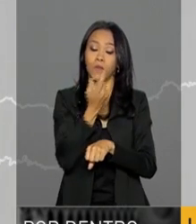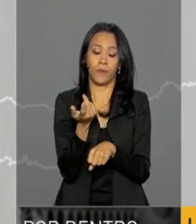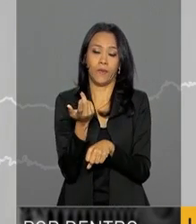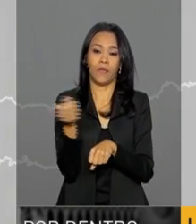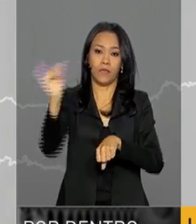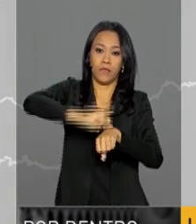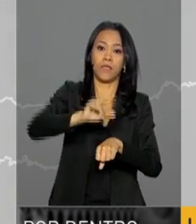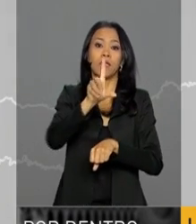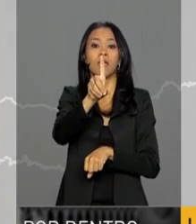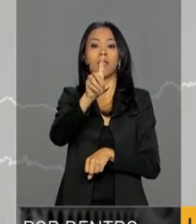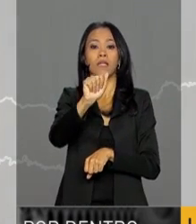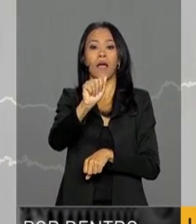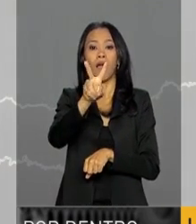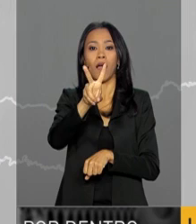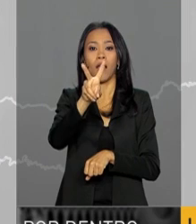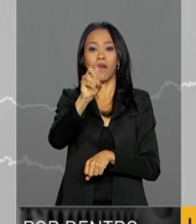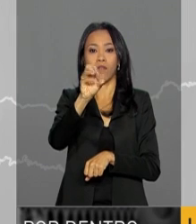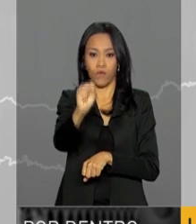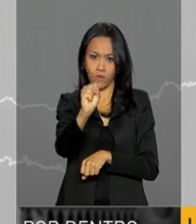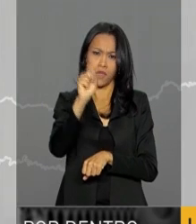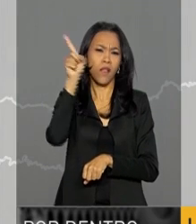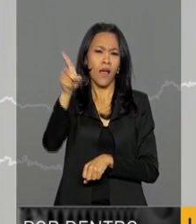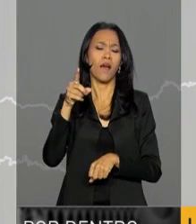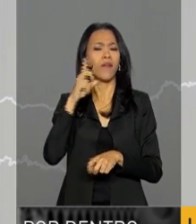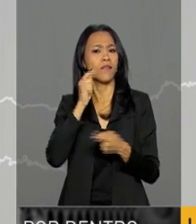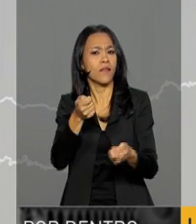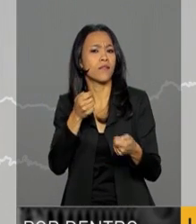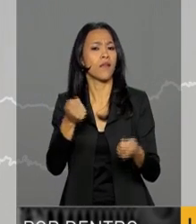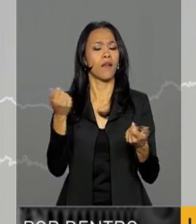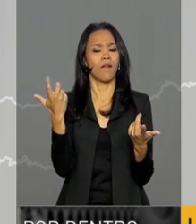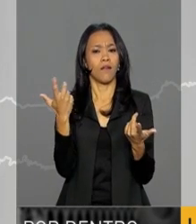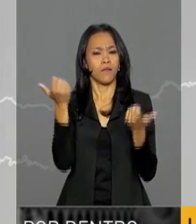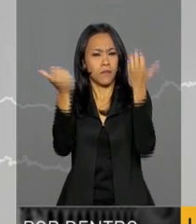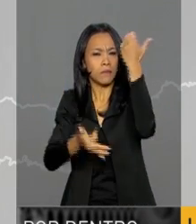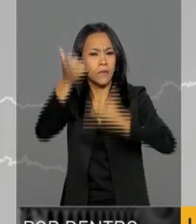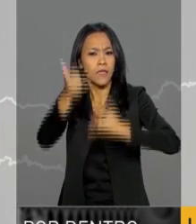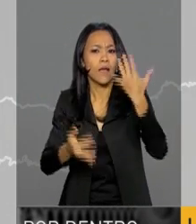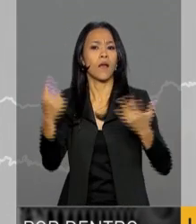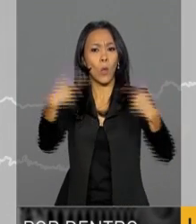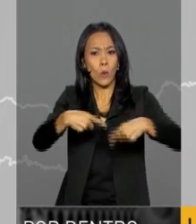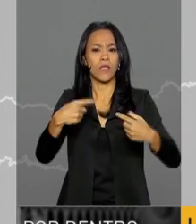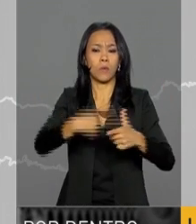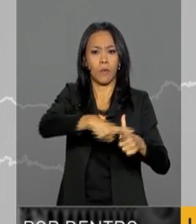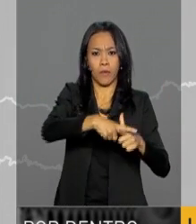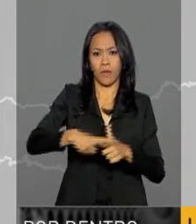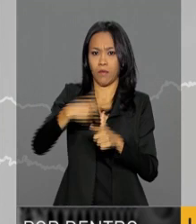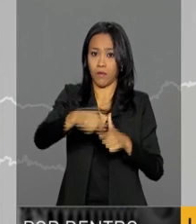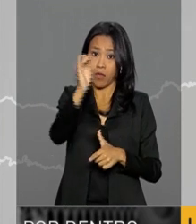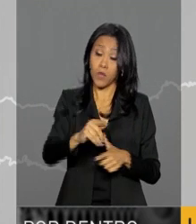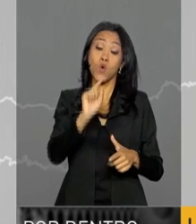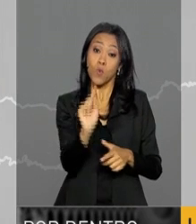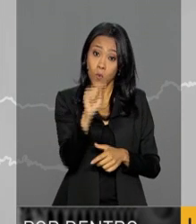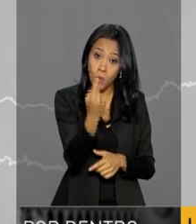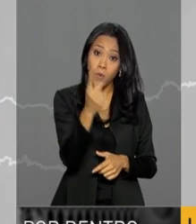tentar mostrar avanços na luta contra a crise econômica um dos obstáculos vencendo a dificuldade para aprovação da reforma da